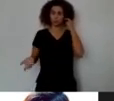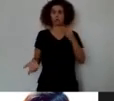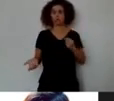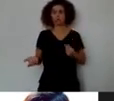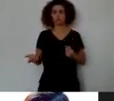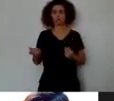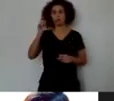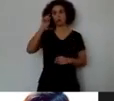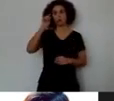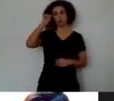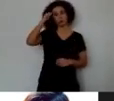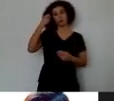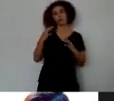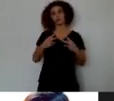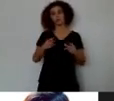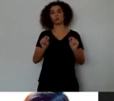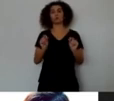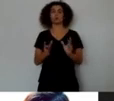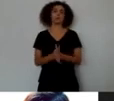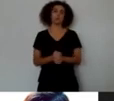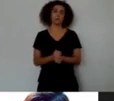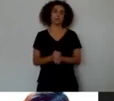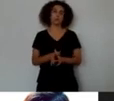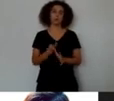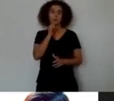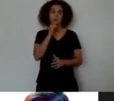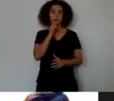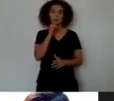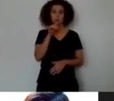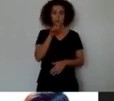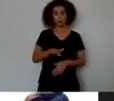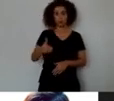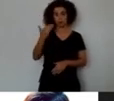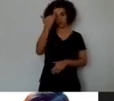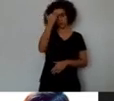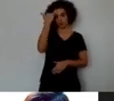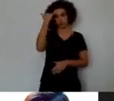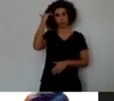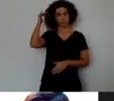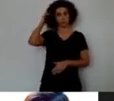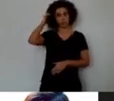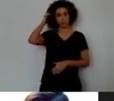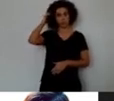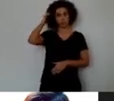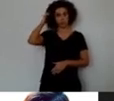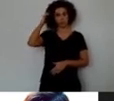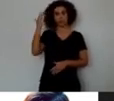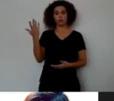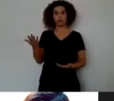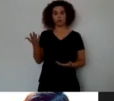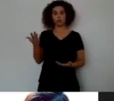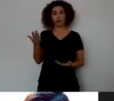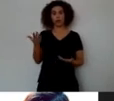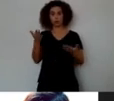ele é estético. Por exemplo, você vê um candomblé, a estética, o trabalho de arte que se tem ali